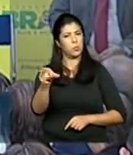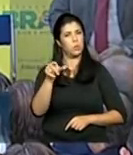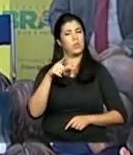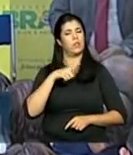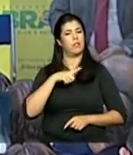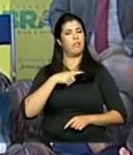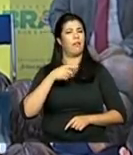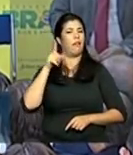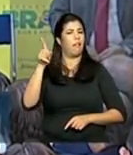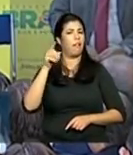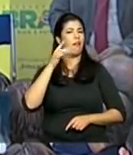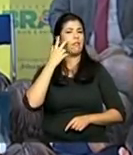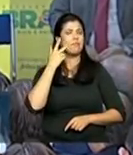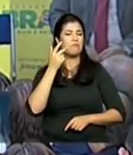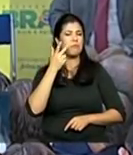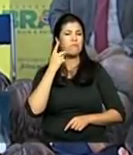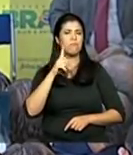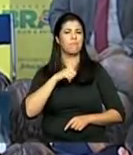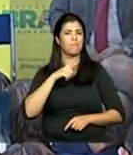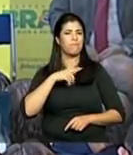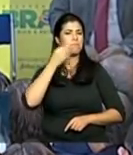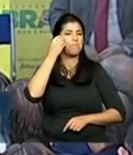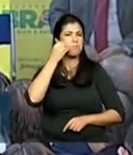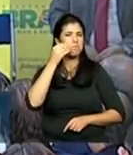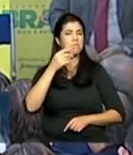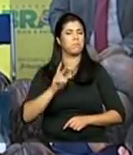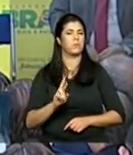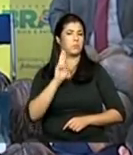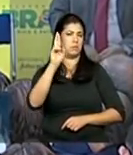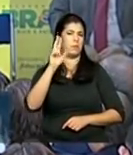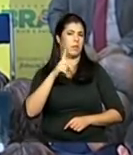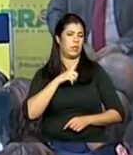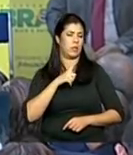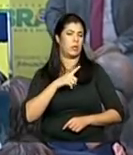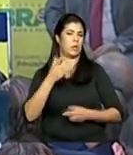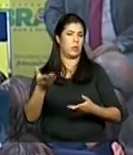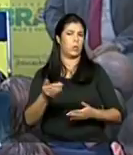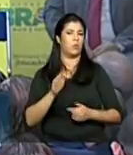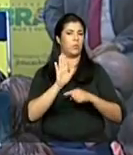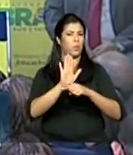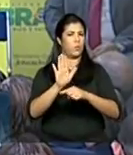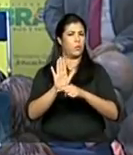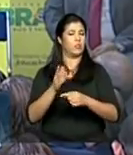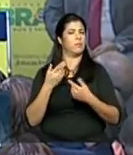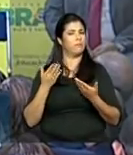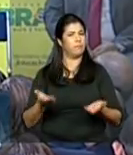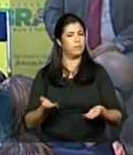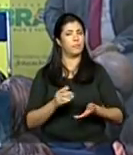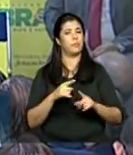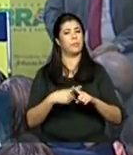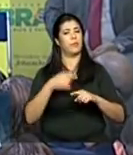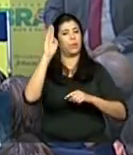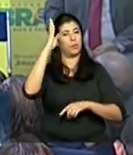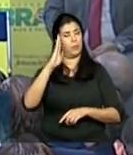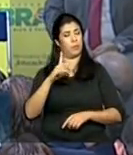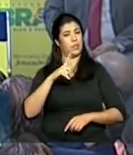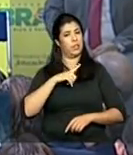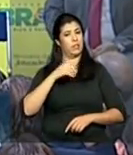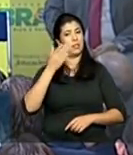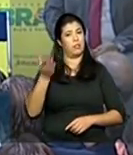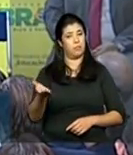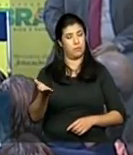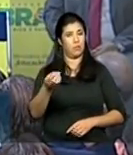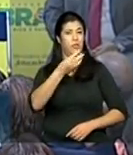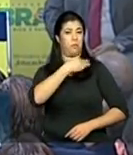Ceará sempre teve alguém solidário e o Brasil teve um ministro